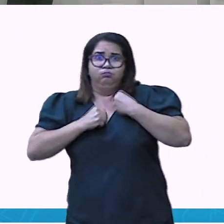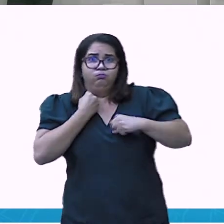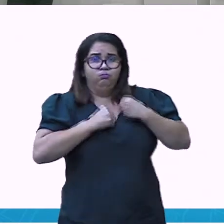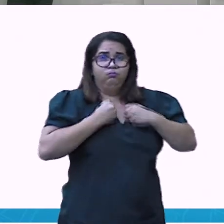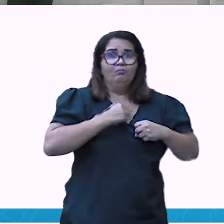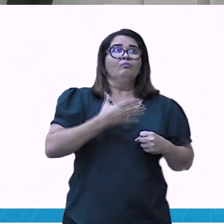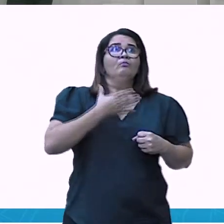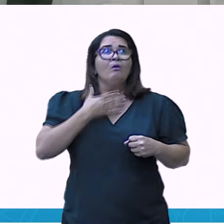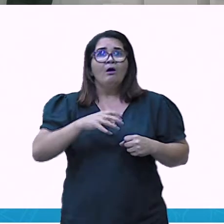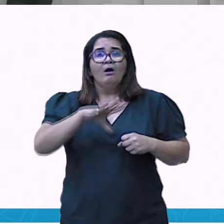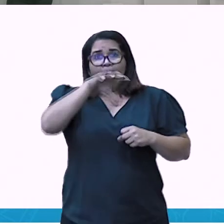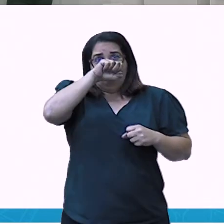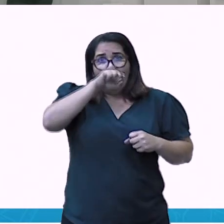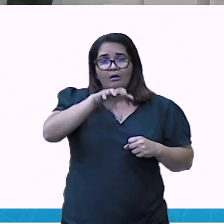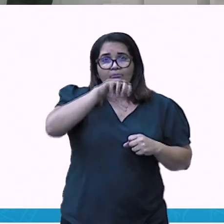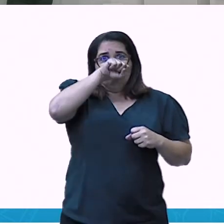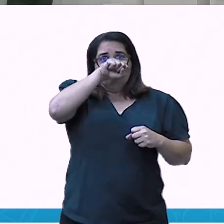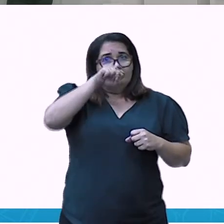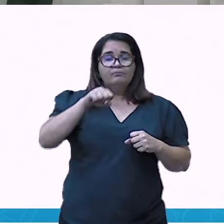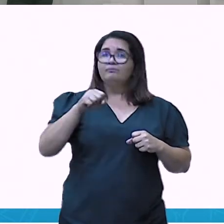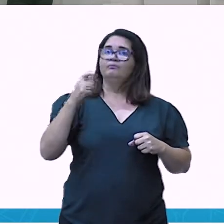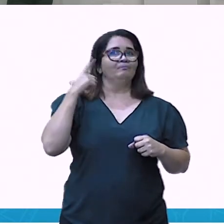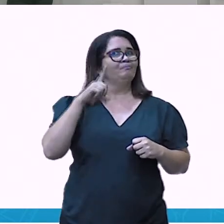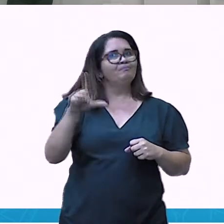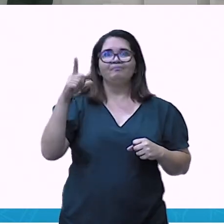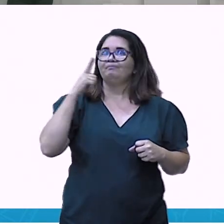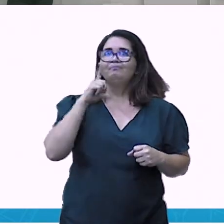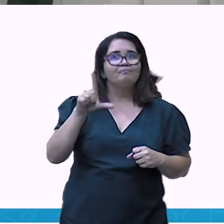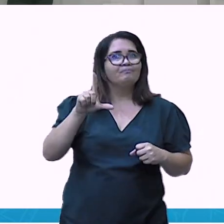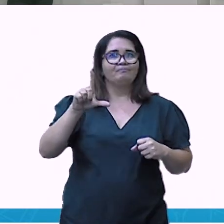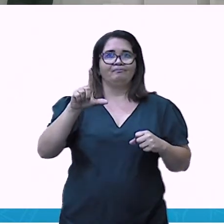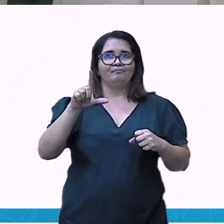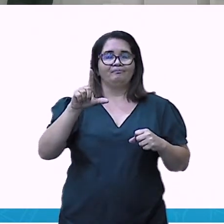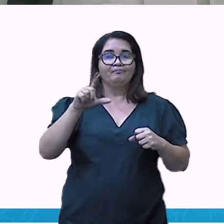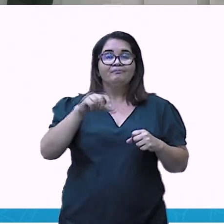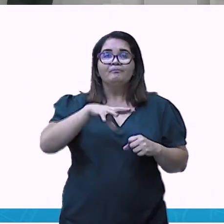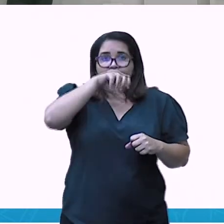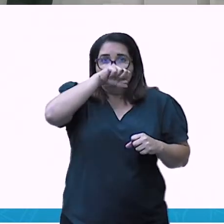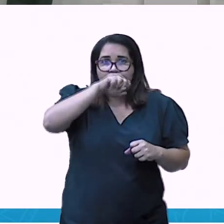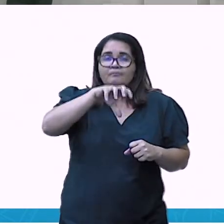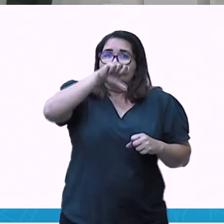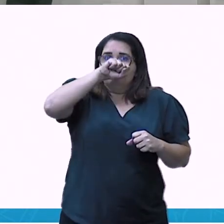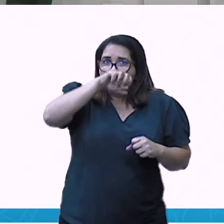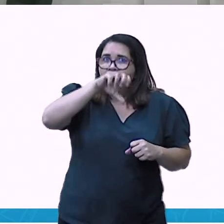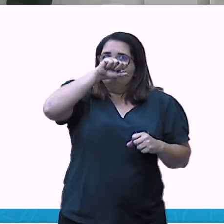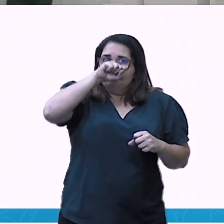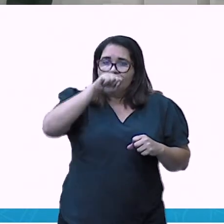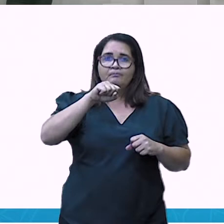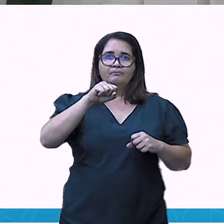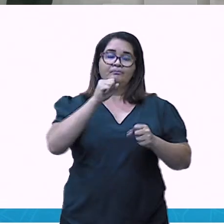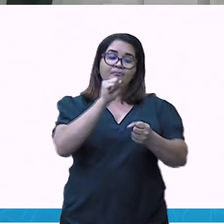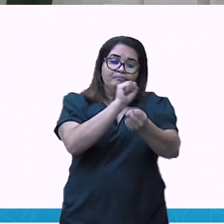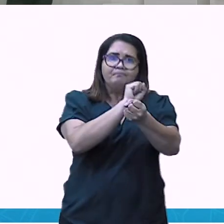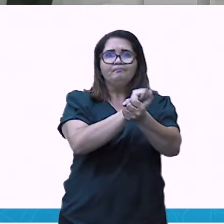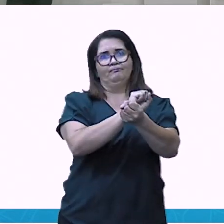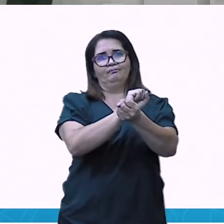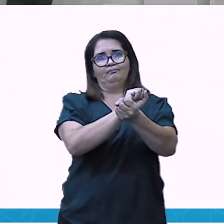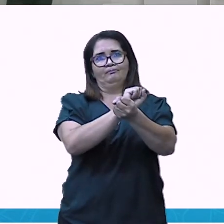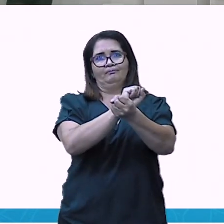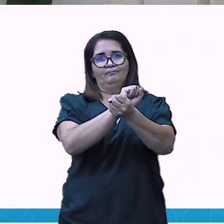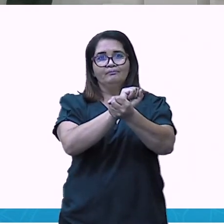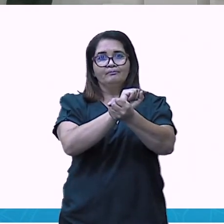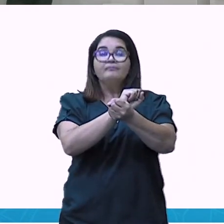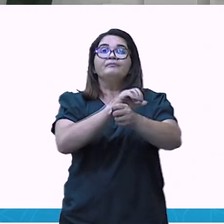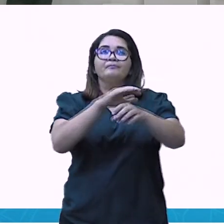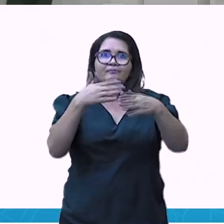um alimento ou um objeto de tamanho insignificante para nós, como um amendoim ou um botão, ele